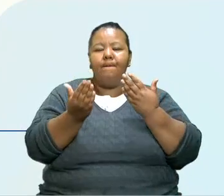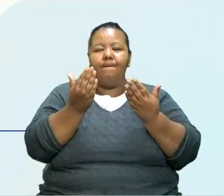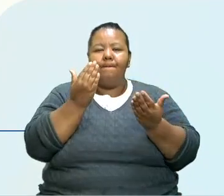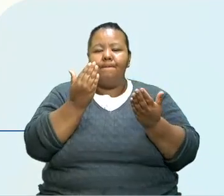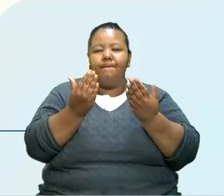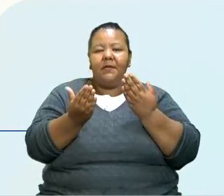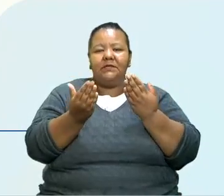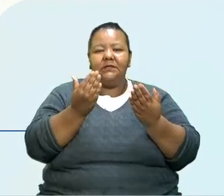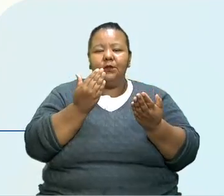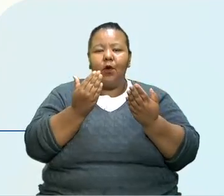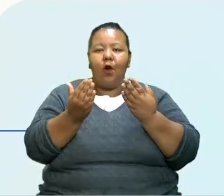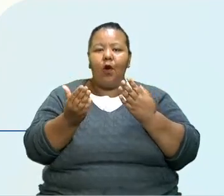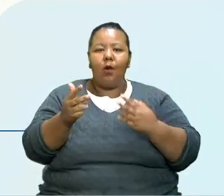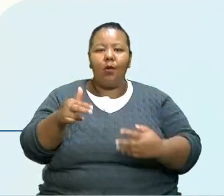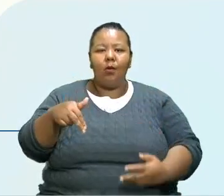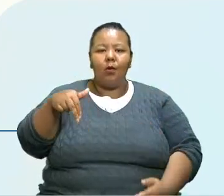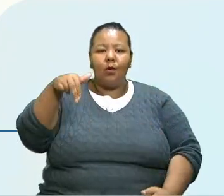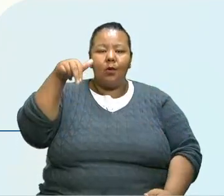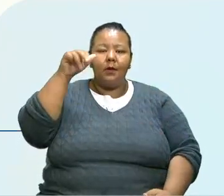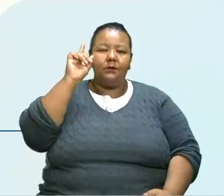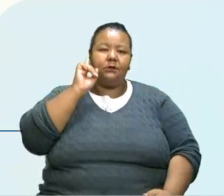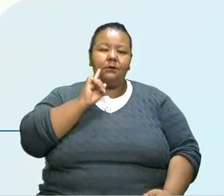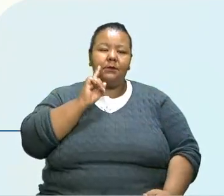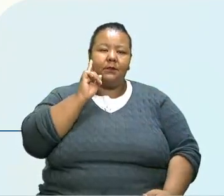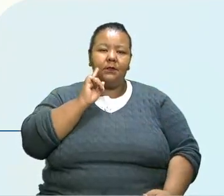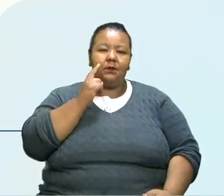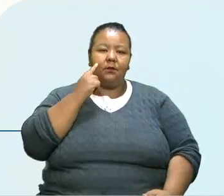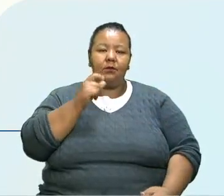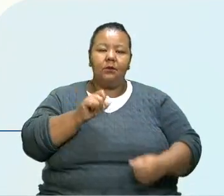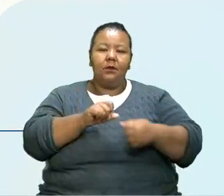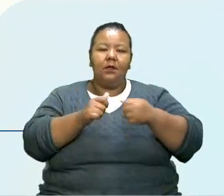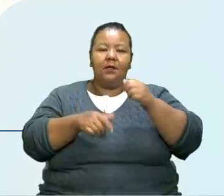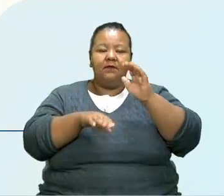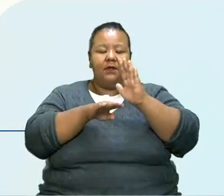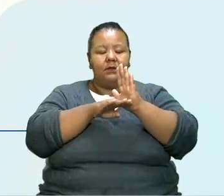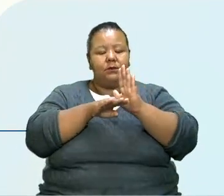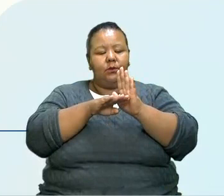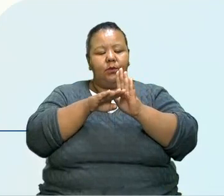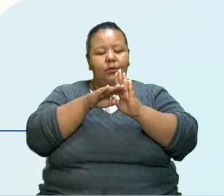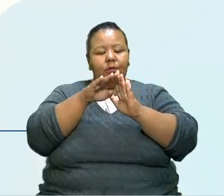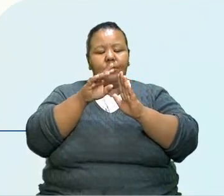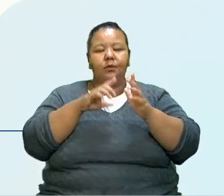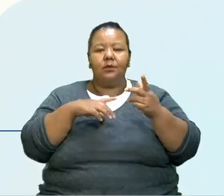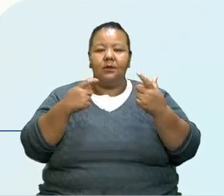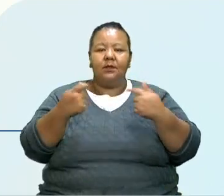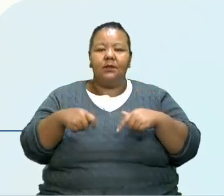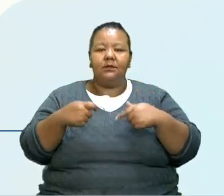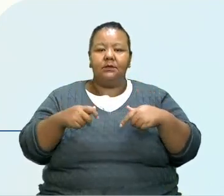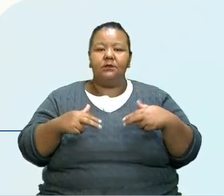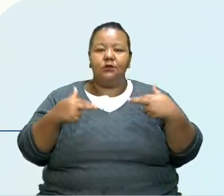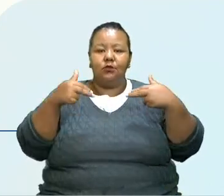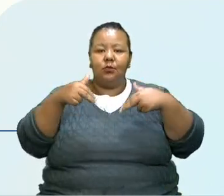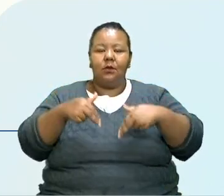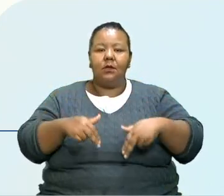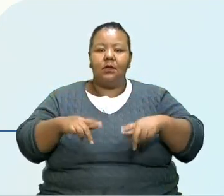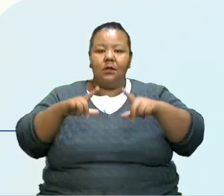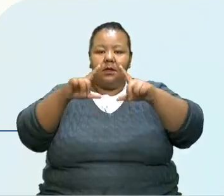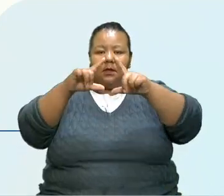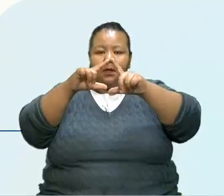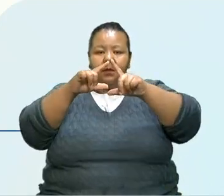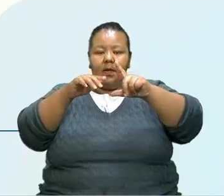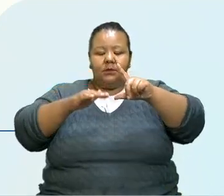Maslow, norte-americano, aonde ele definiu a hierarquia das necessidades humanas, que na base eu tenho a minha